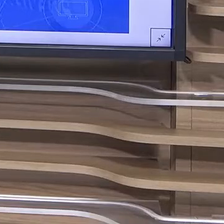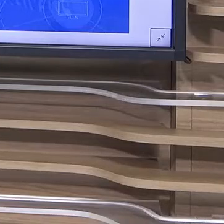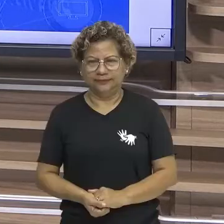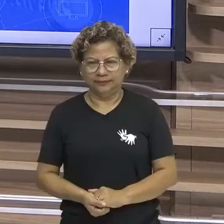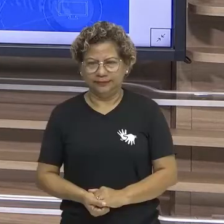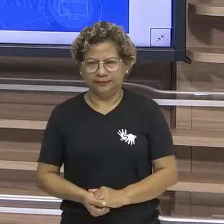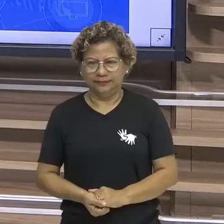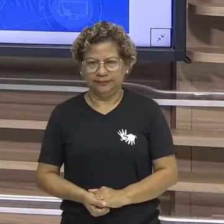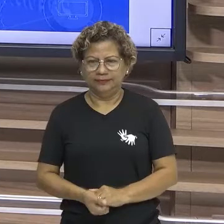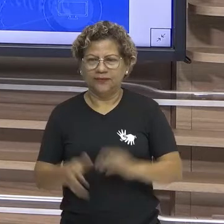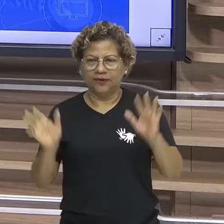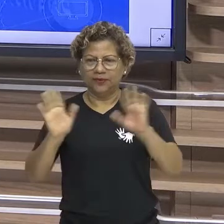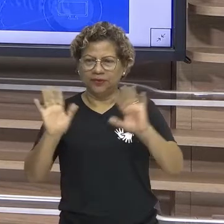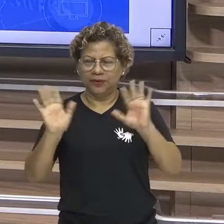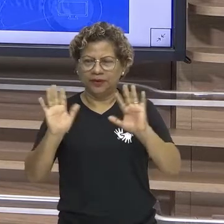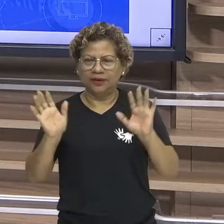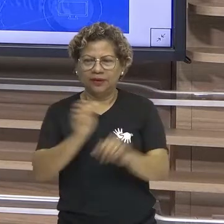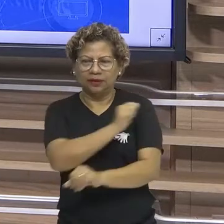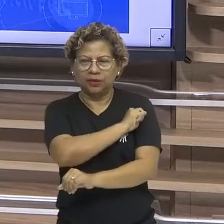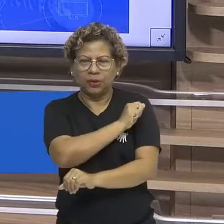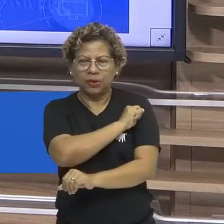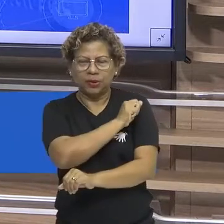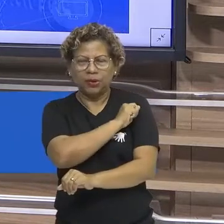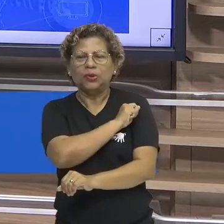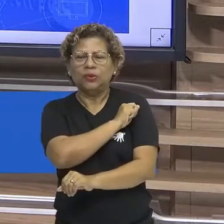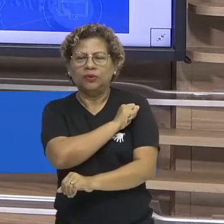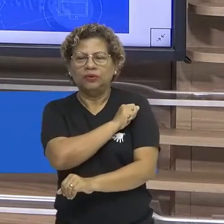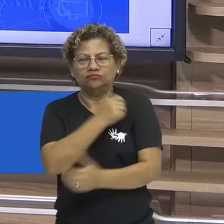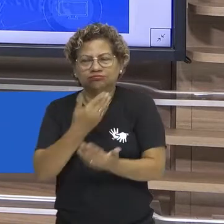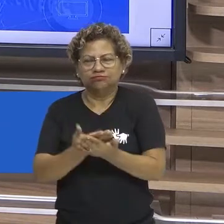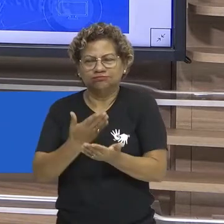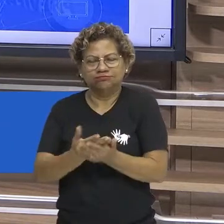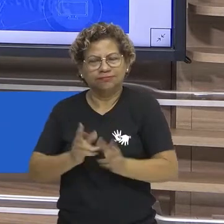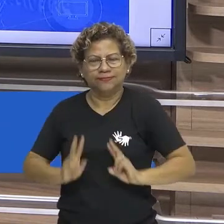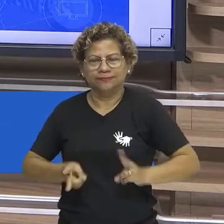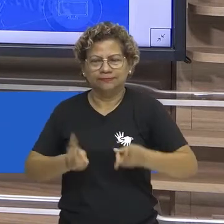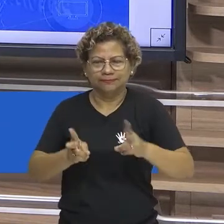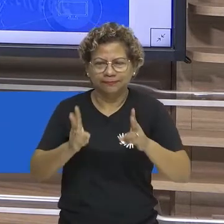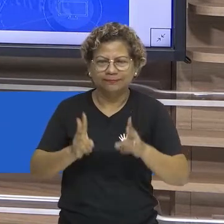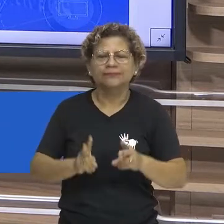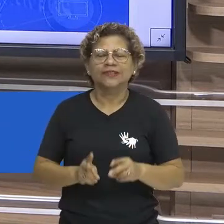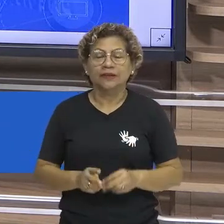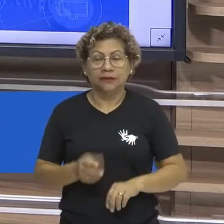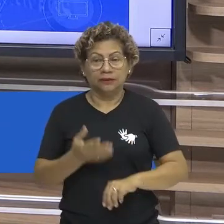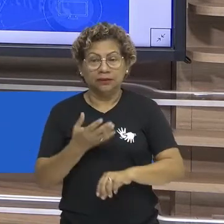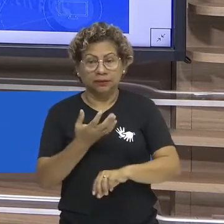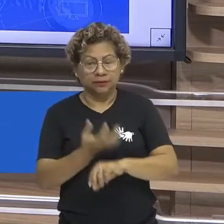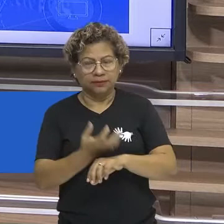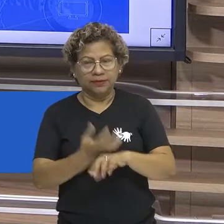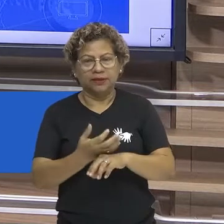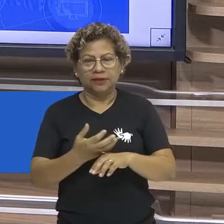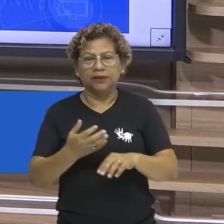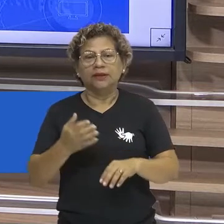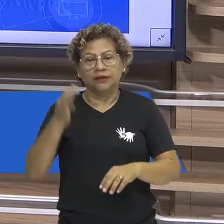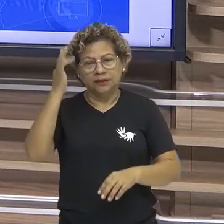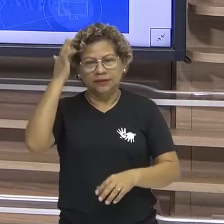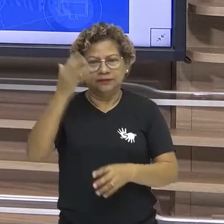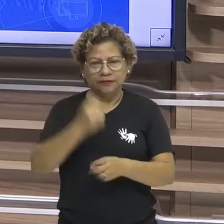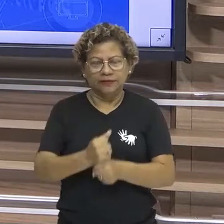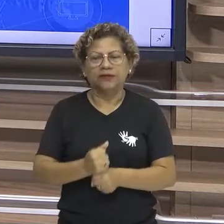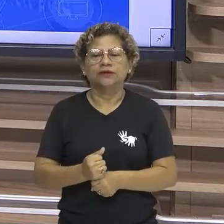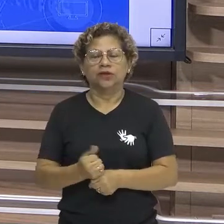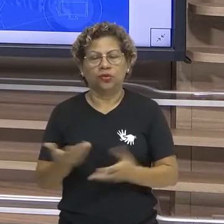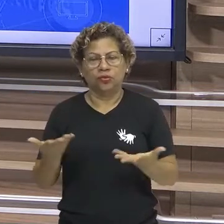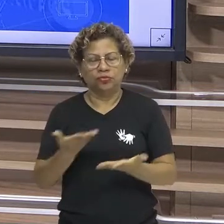bem, alunos? Estamos de volta aqui para dar continuidade, então, no nosso conteúdo de física. Hoje nós teremos uma importante aula aí do